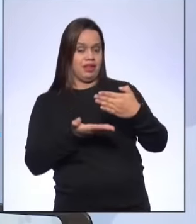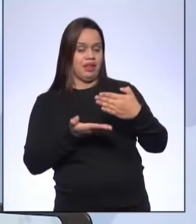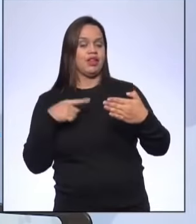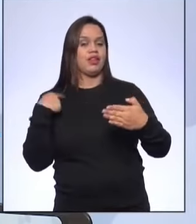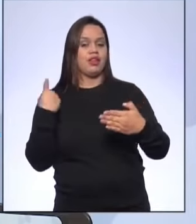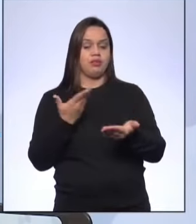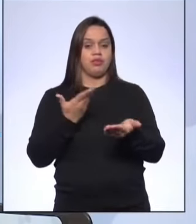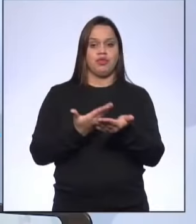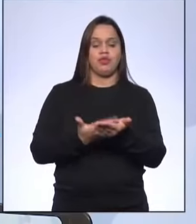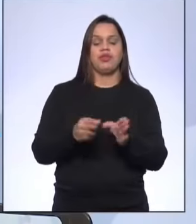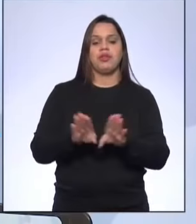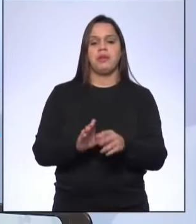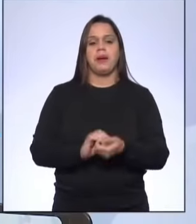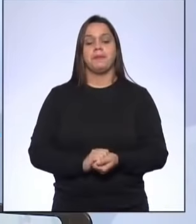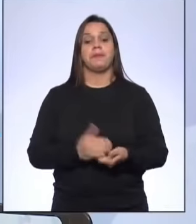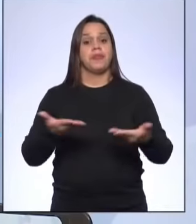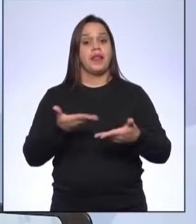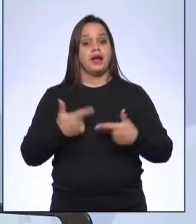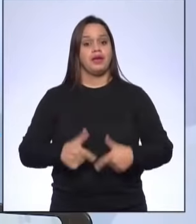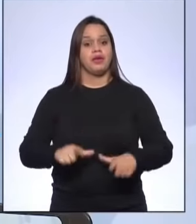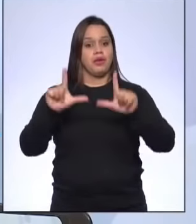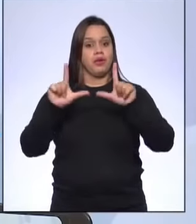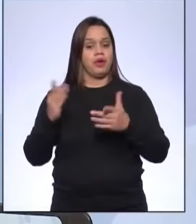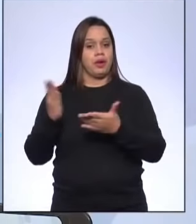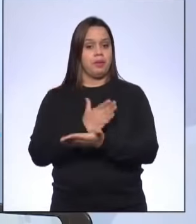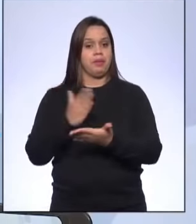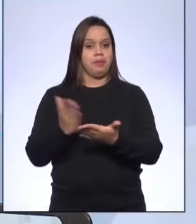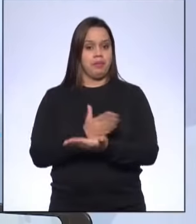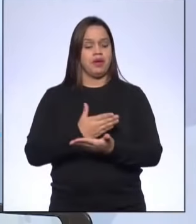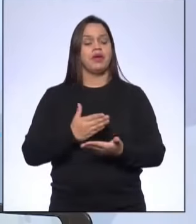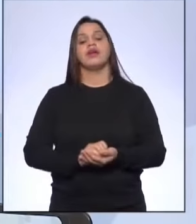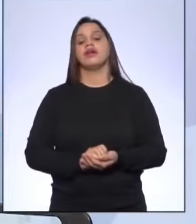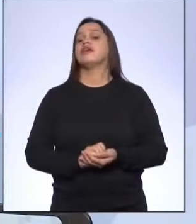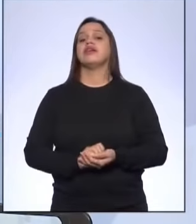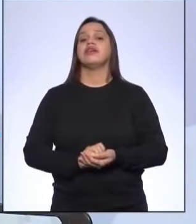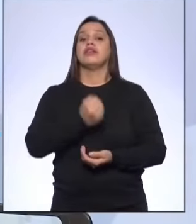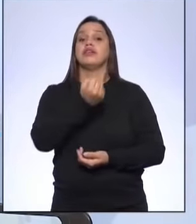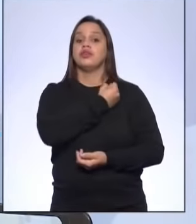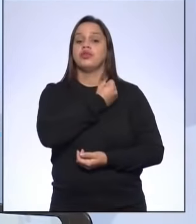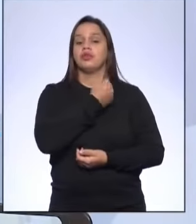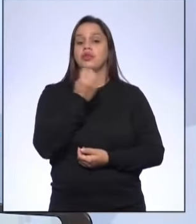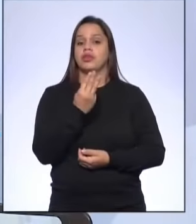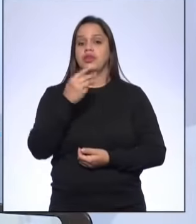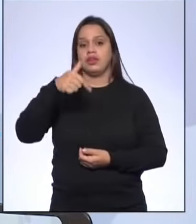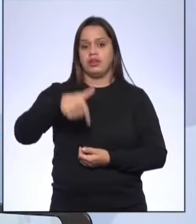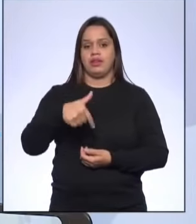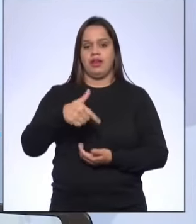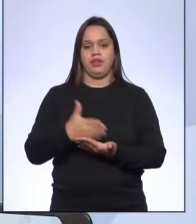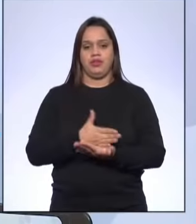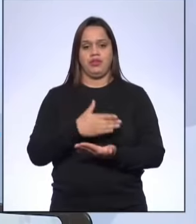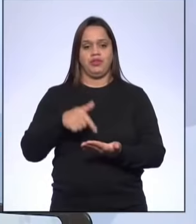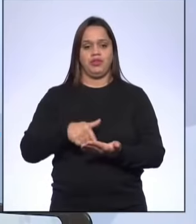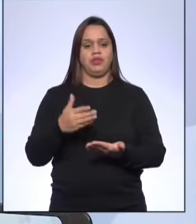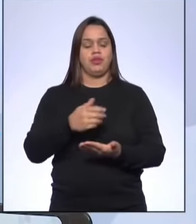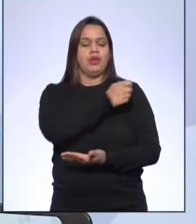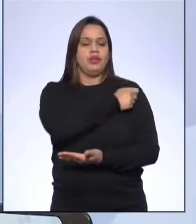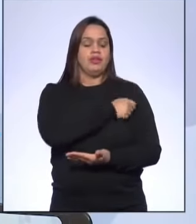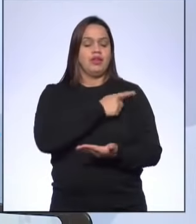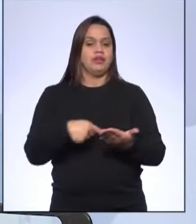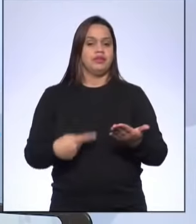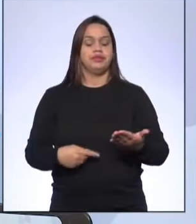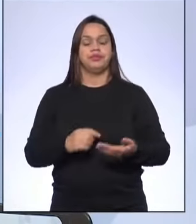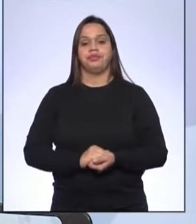estudando aqui nós vamos para o próxima página ter seven página 37 ok